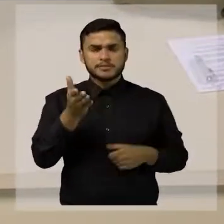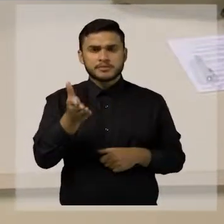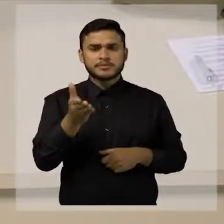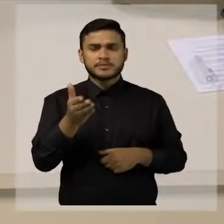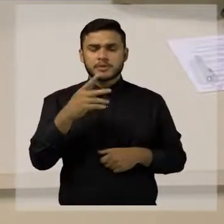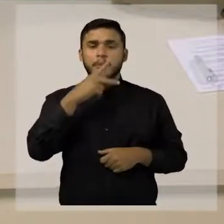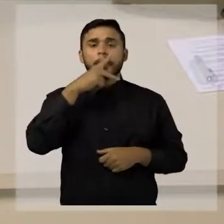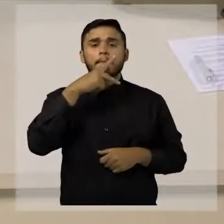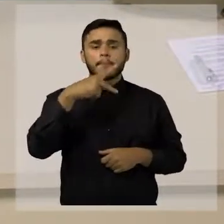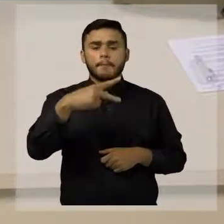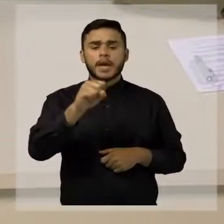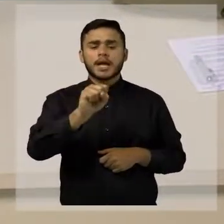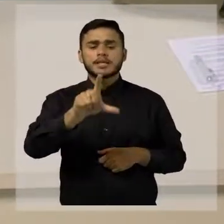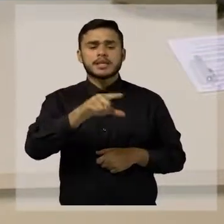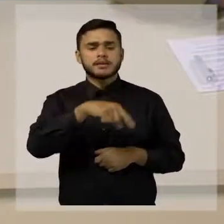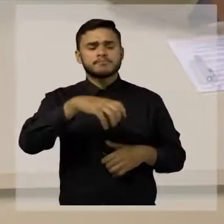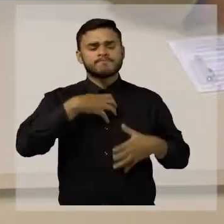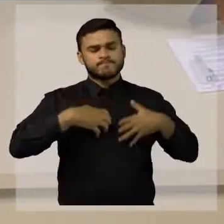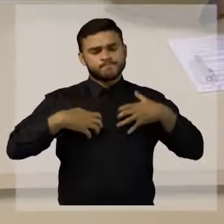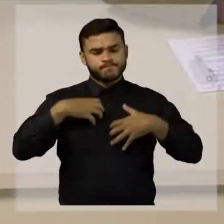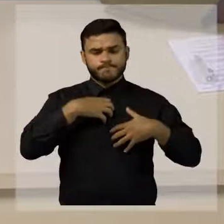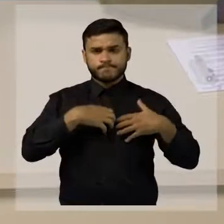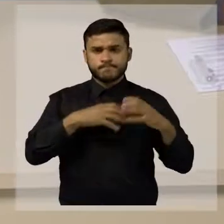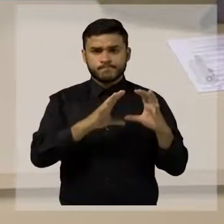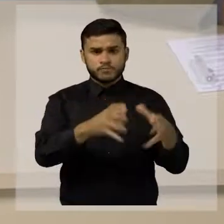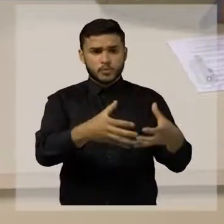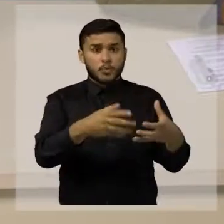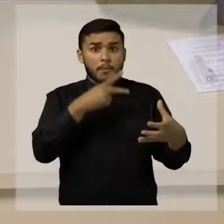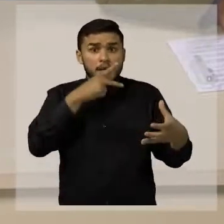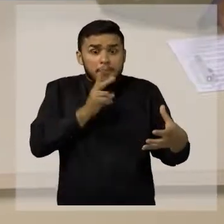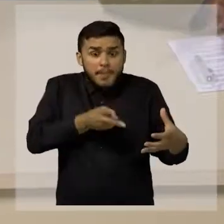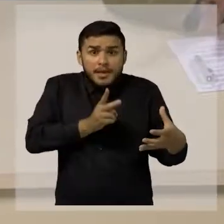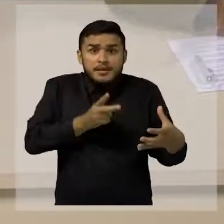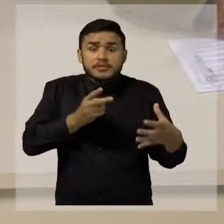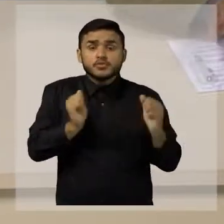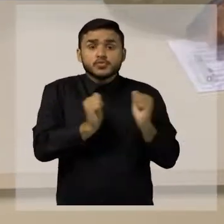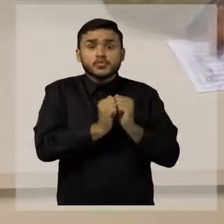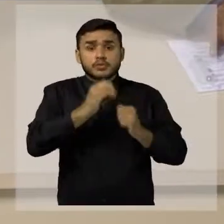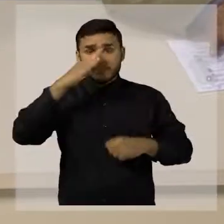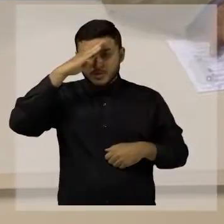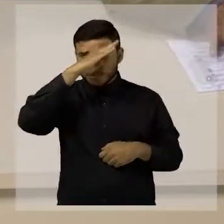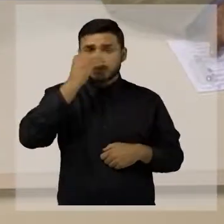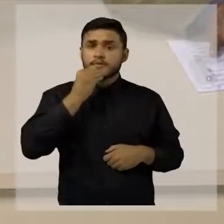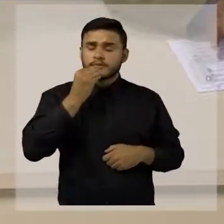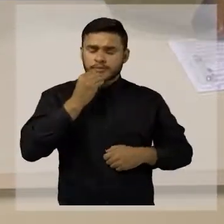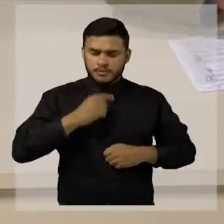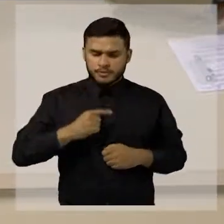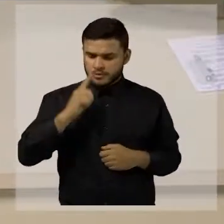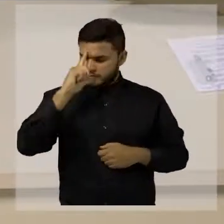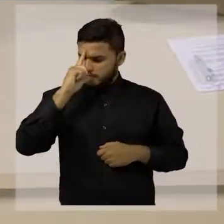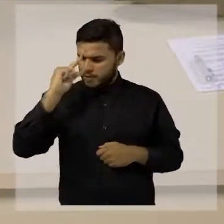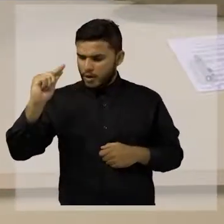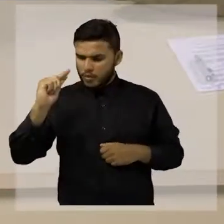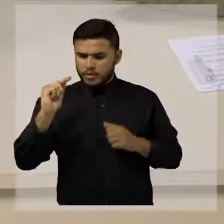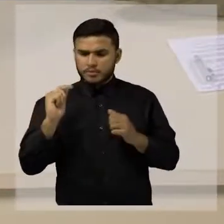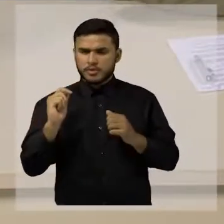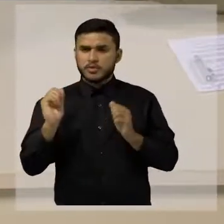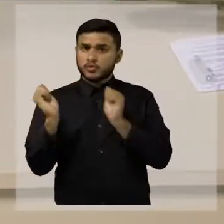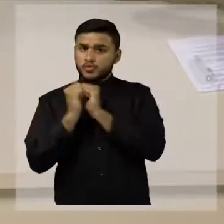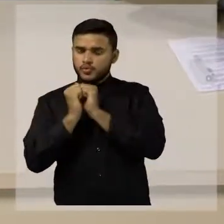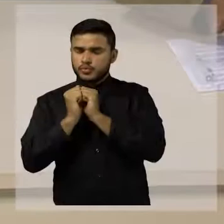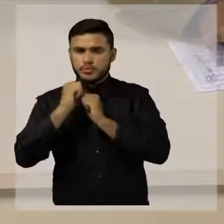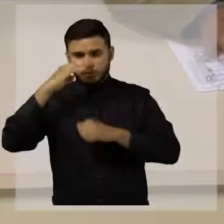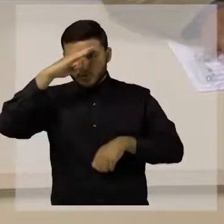do PSL, né? Então, assim, o governo tem sentado com algumas lideranças, sentou com Alckmin, sentou com algumas